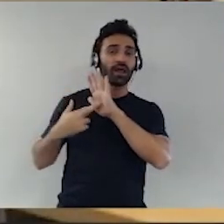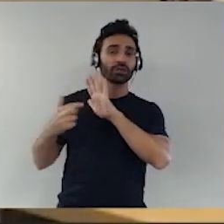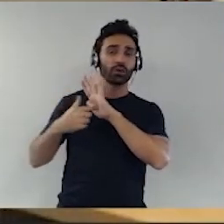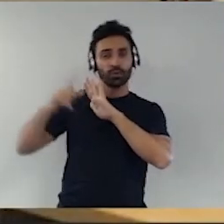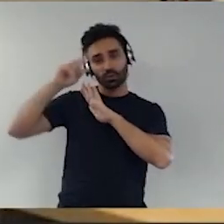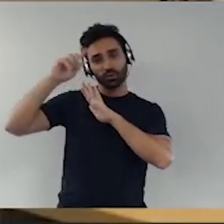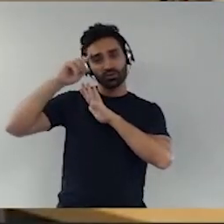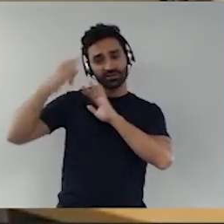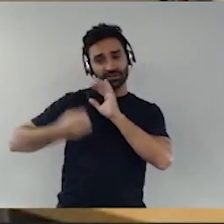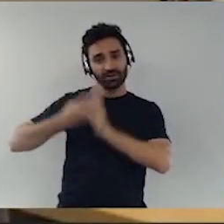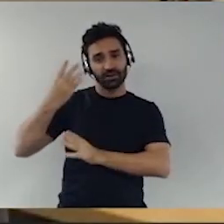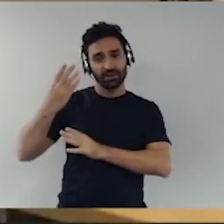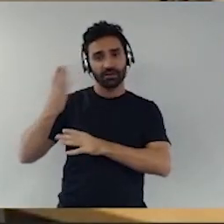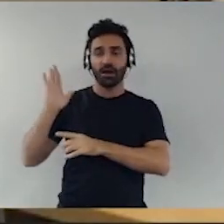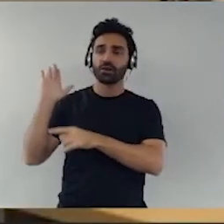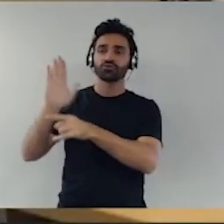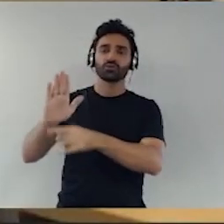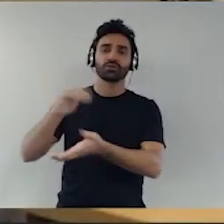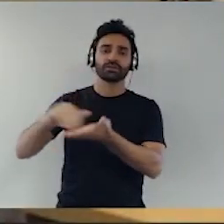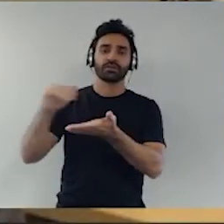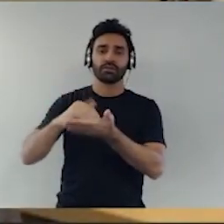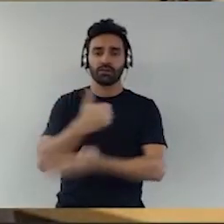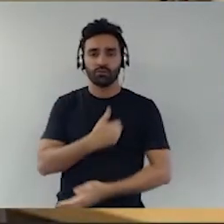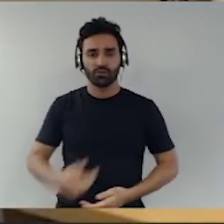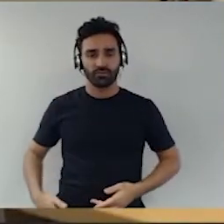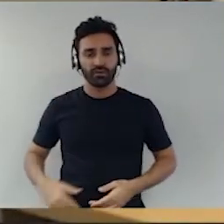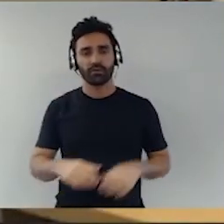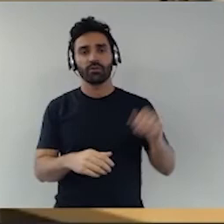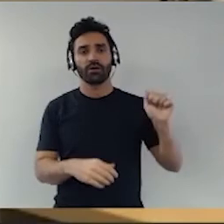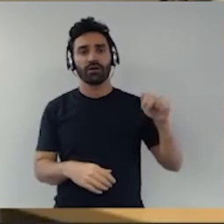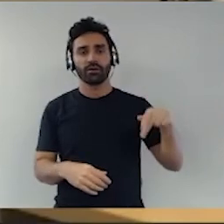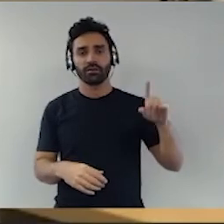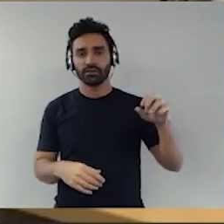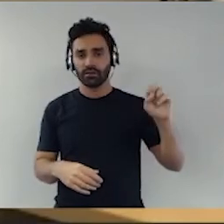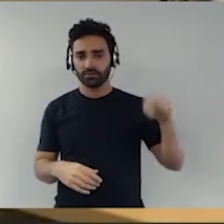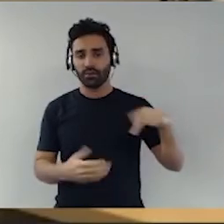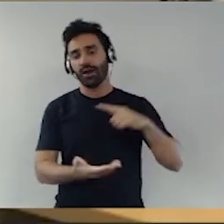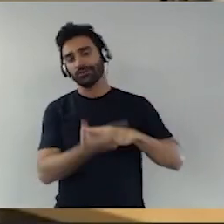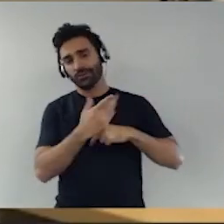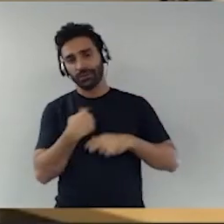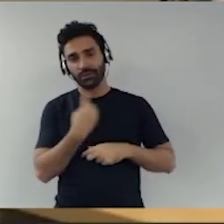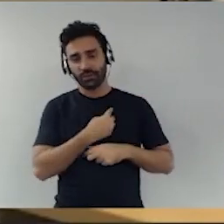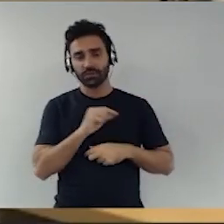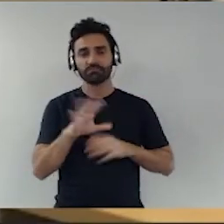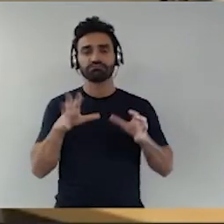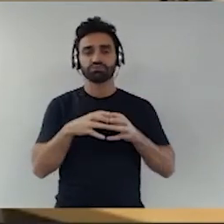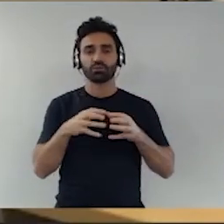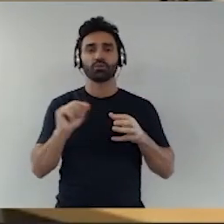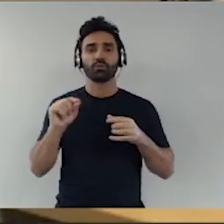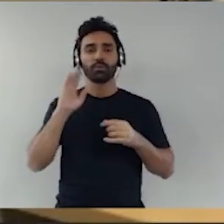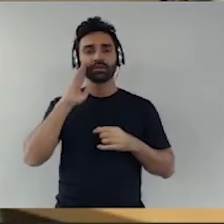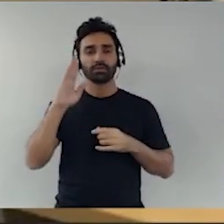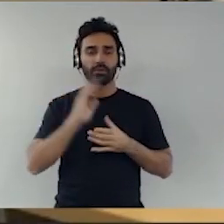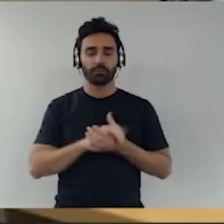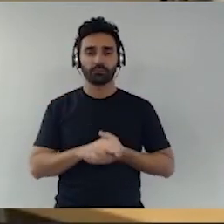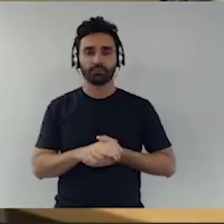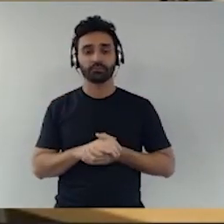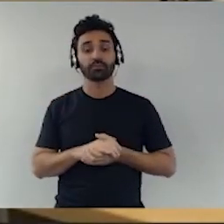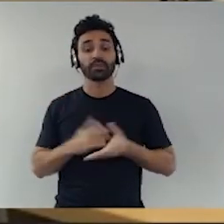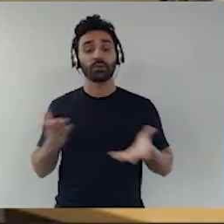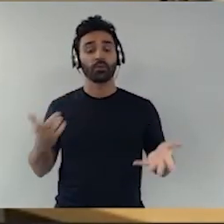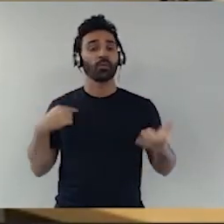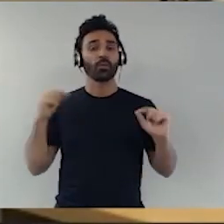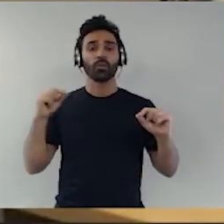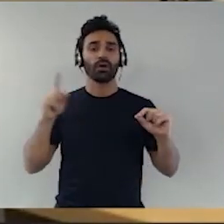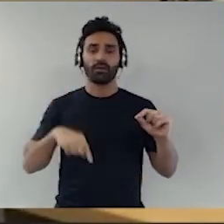que a gente produz hoje para a Secretaria do Governo. O Anderson é consultor nosso, membro cientista do corpo principal desse instituto, e o que está aqui